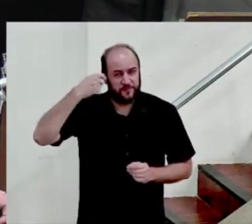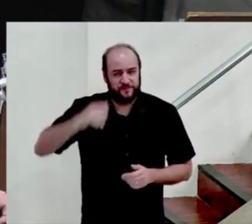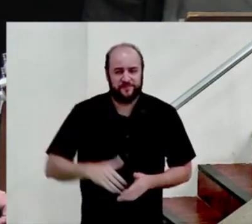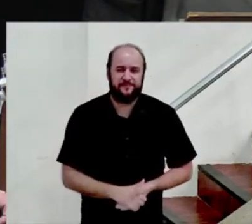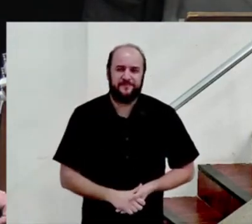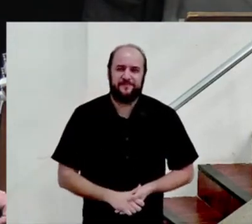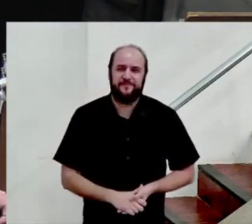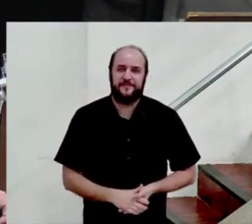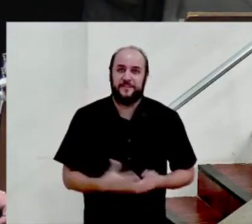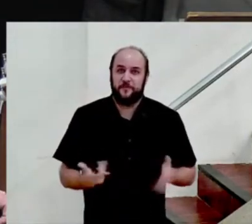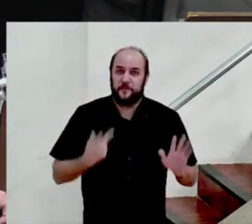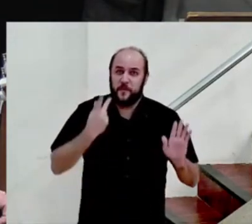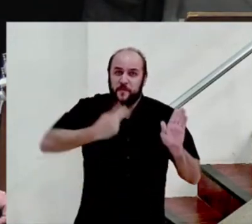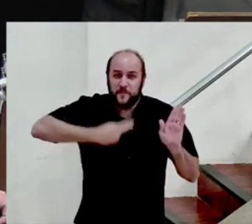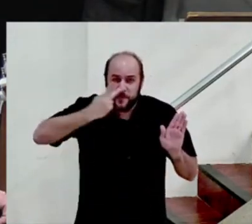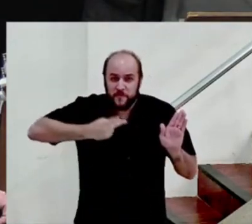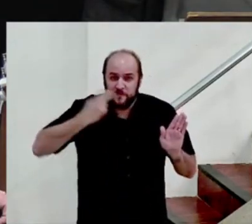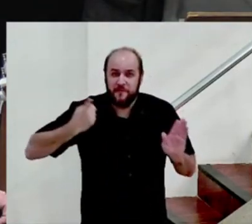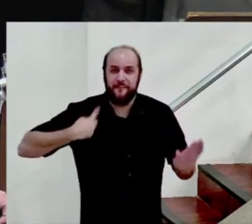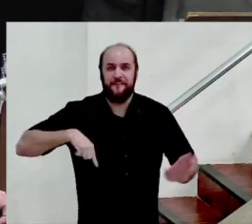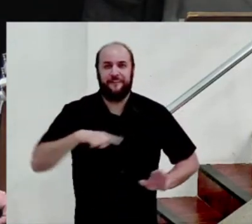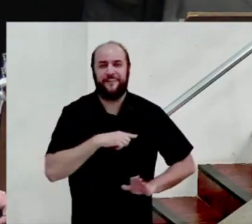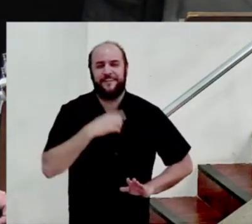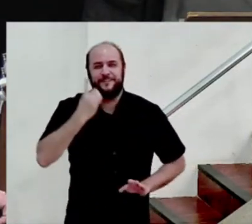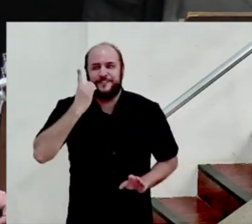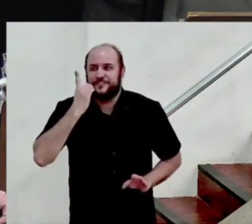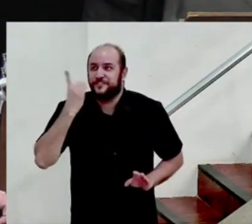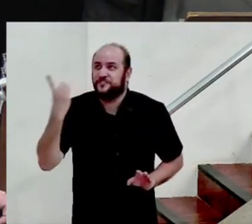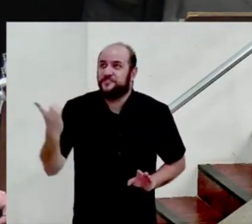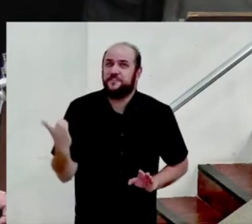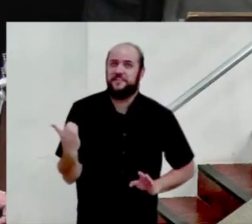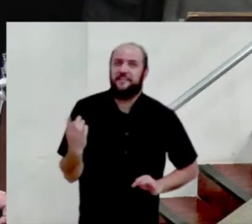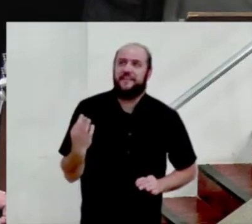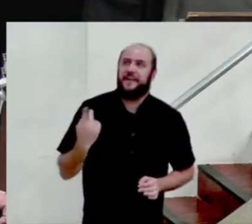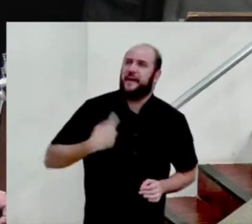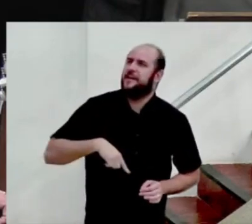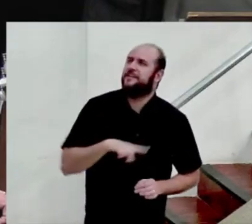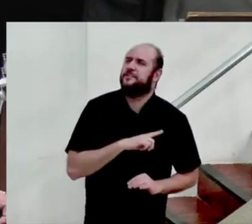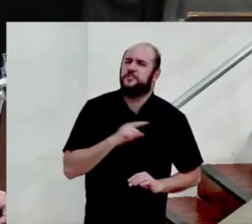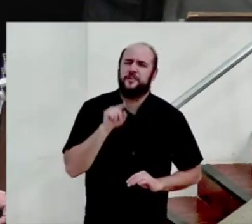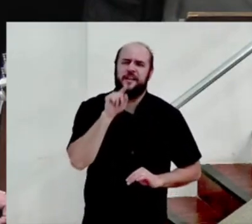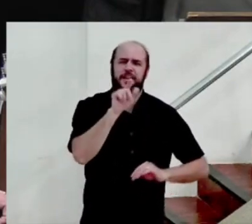é a promessa para nós. Um dia estarmos em um